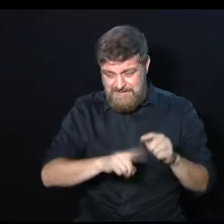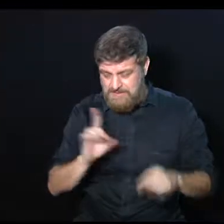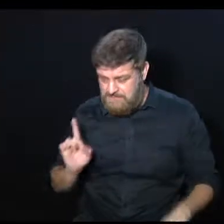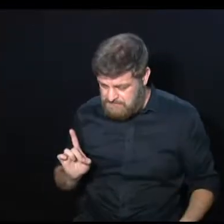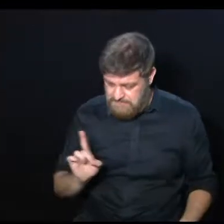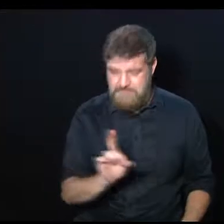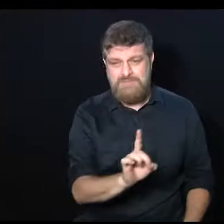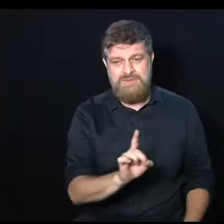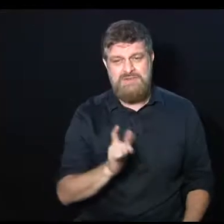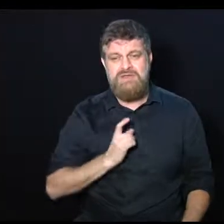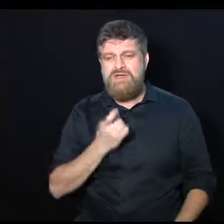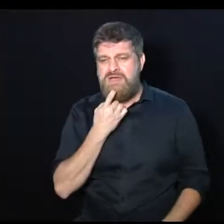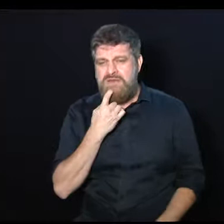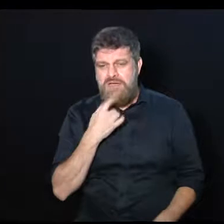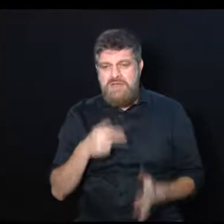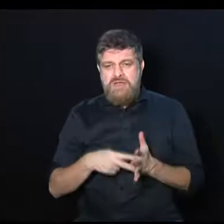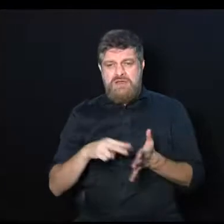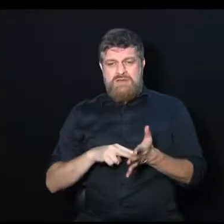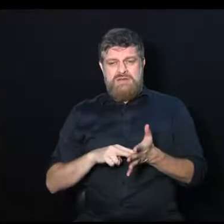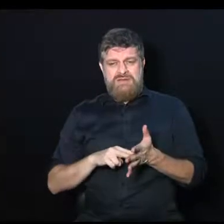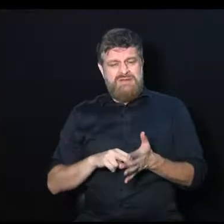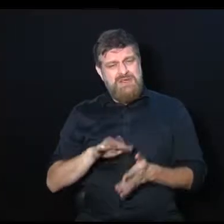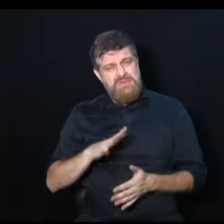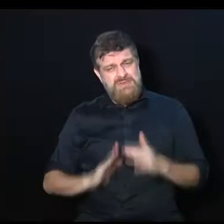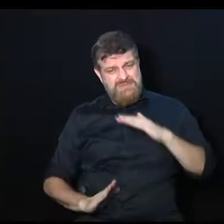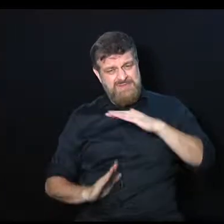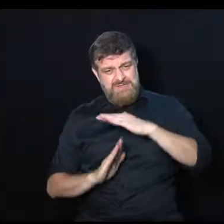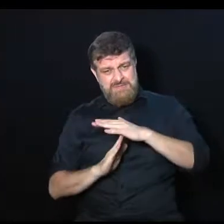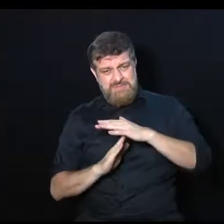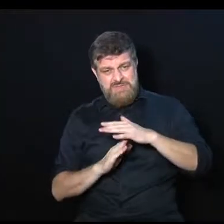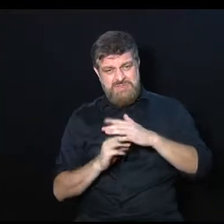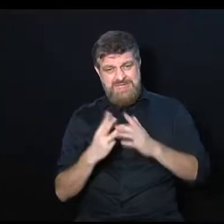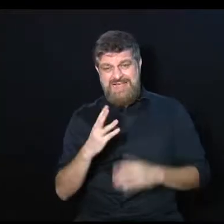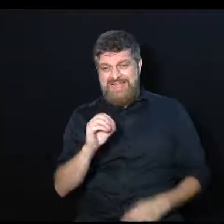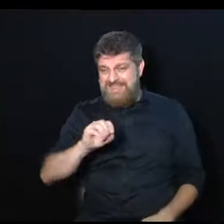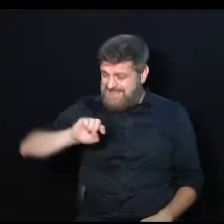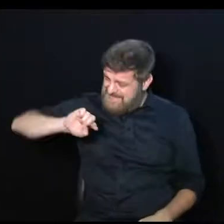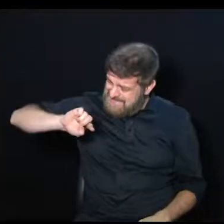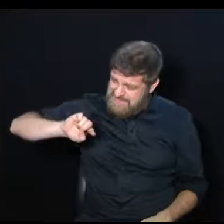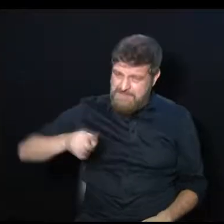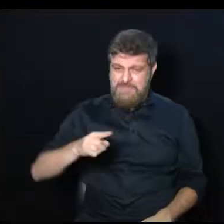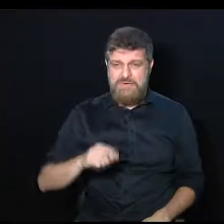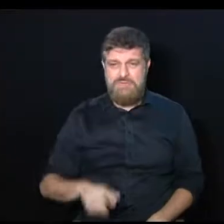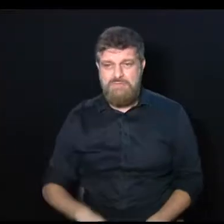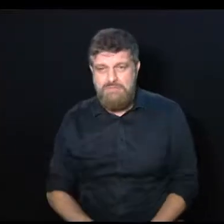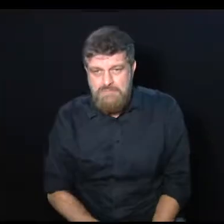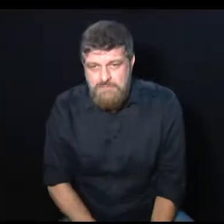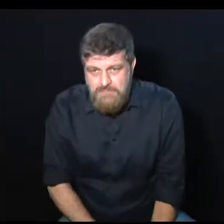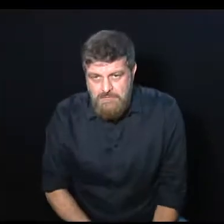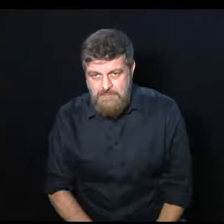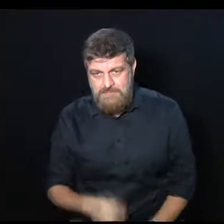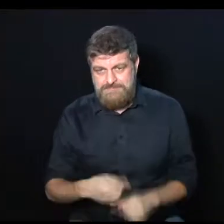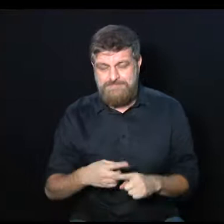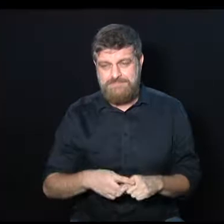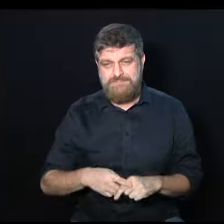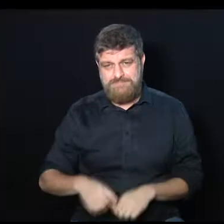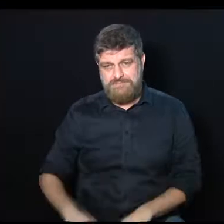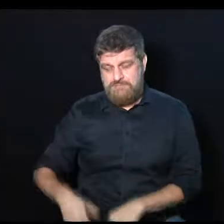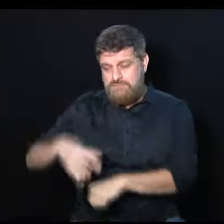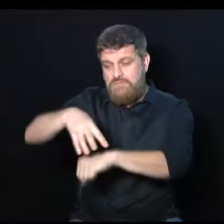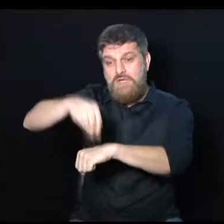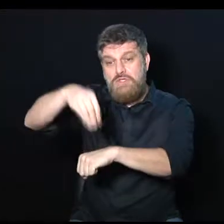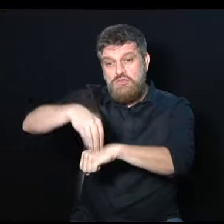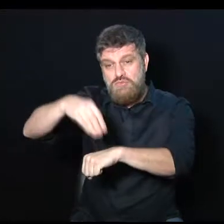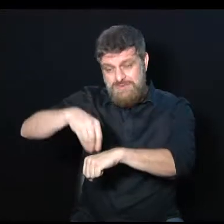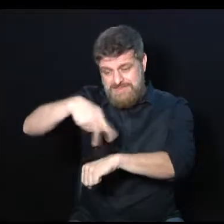Campinas significa de 13 mil a 30 mil notificações ano. E eu não estou chutando isso muito. Por exemplo, a Suíça tem o tamanho do